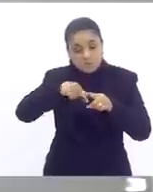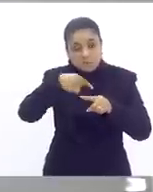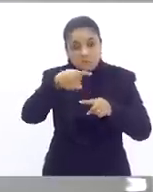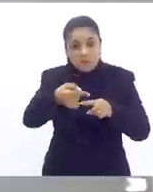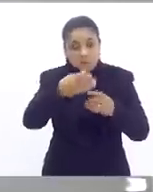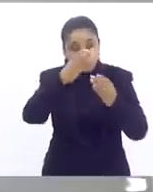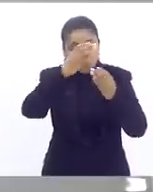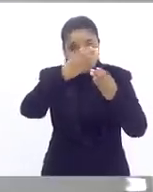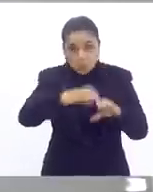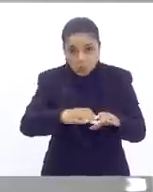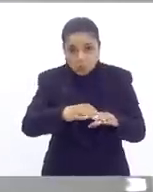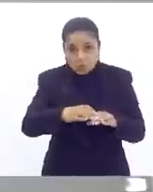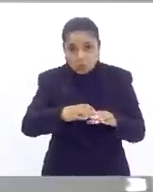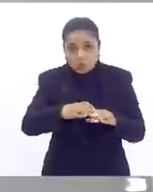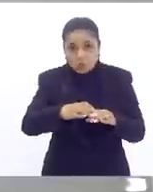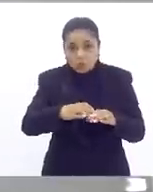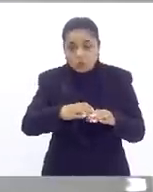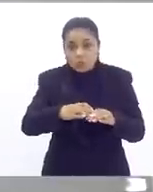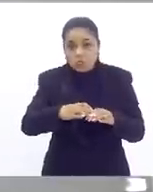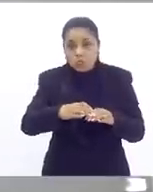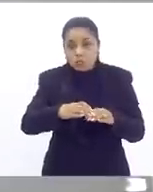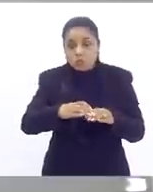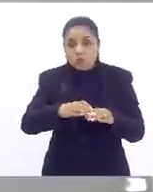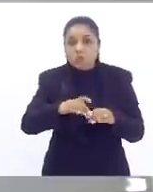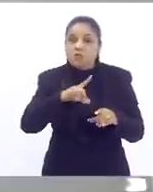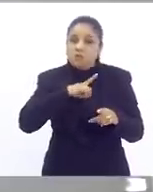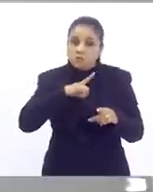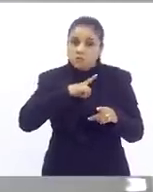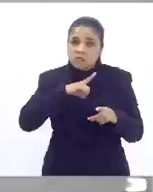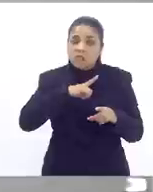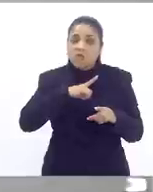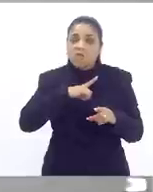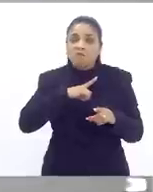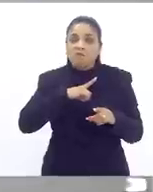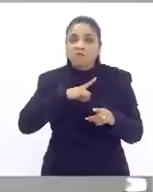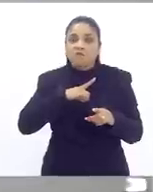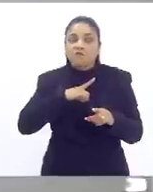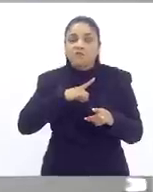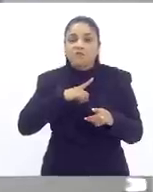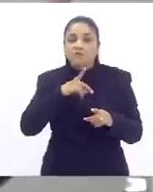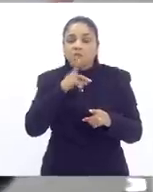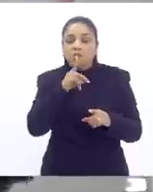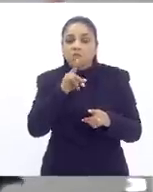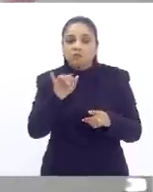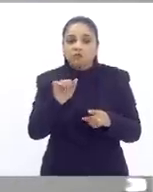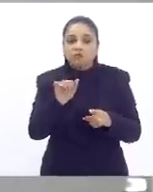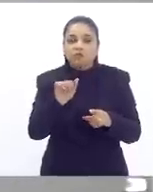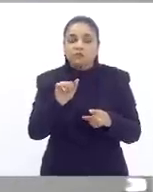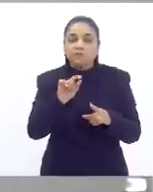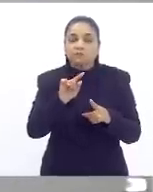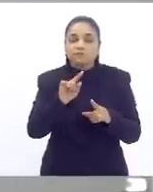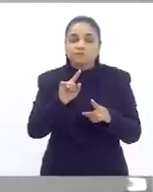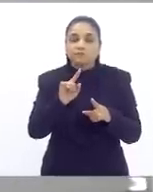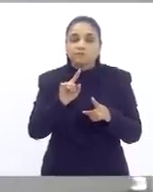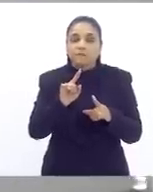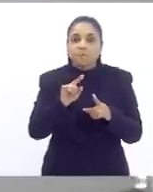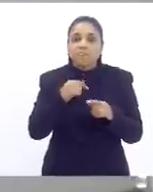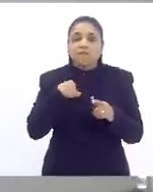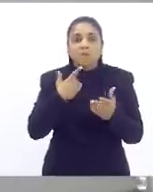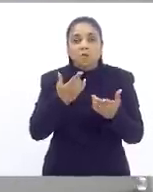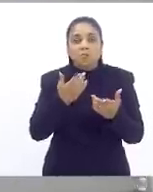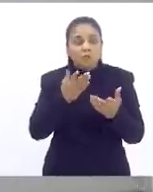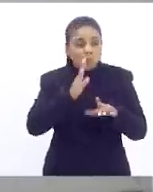e teve a data de investidura depois o tempo de serletista